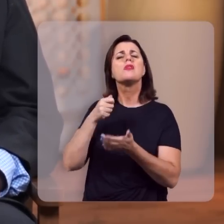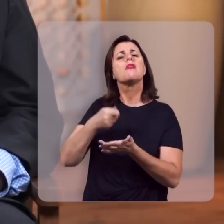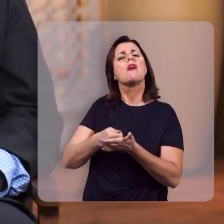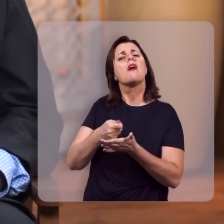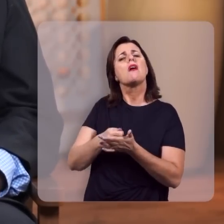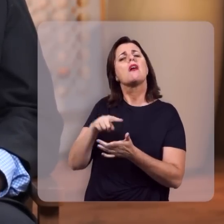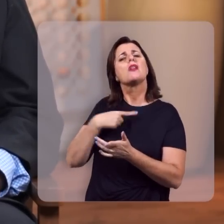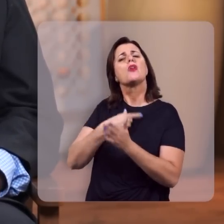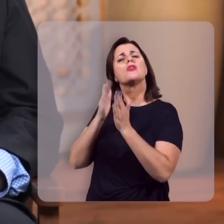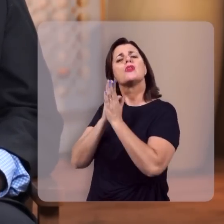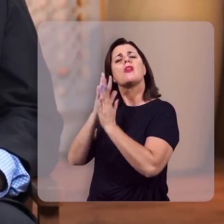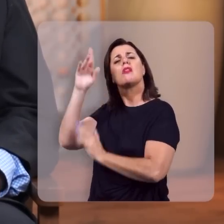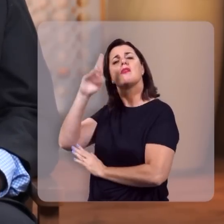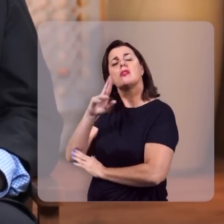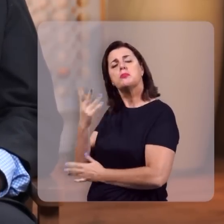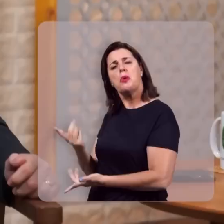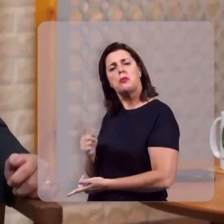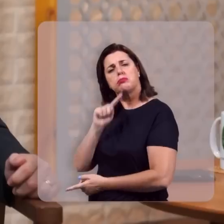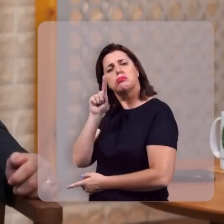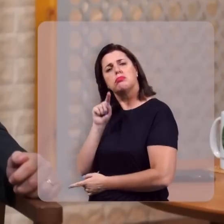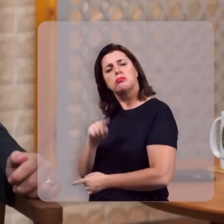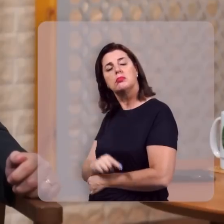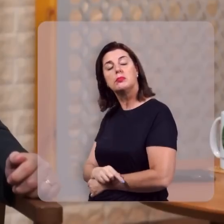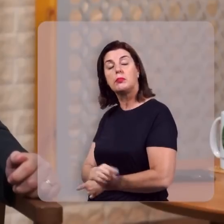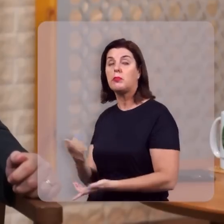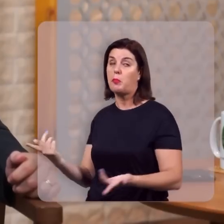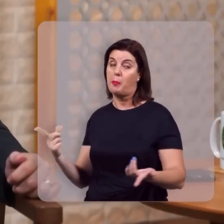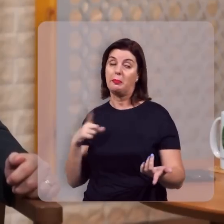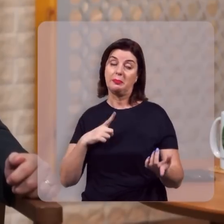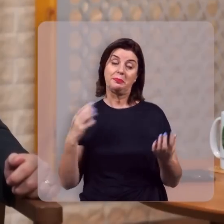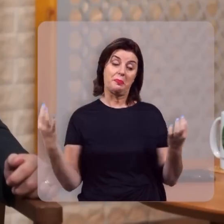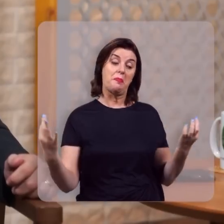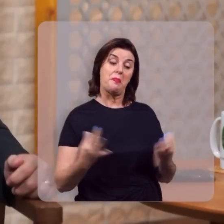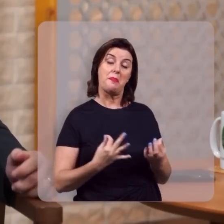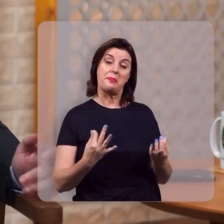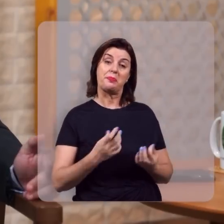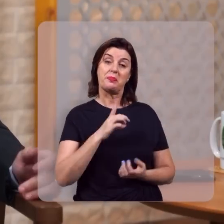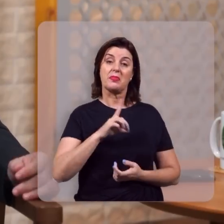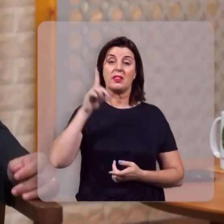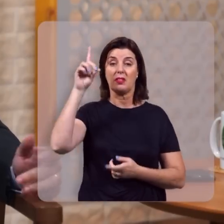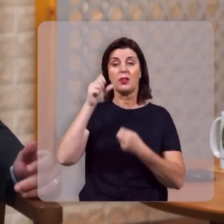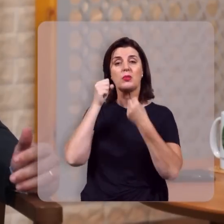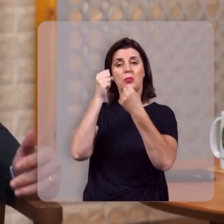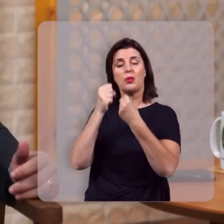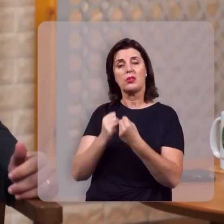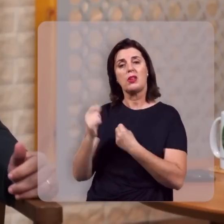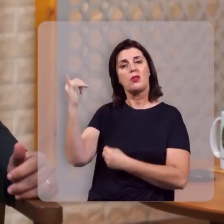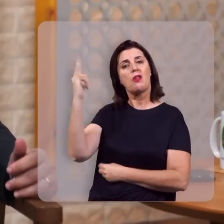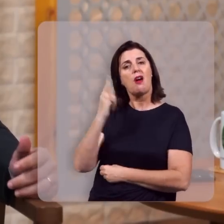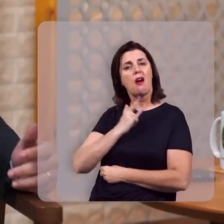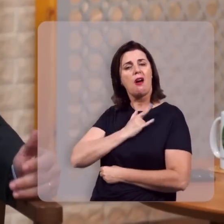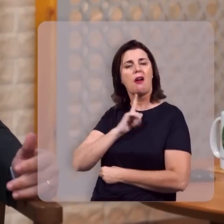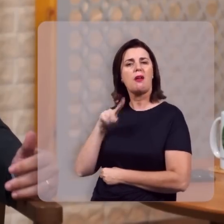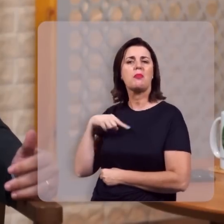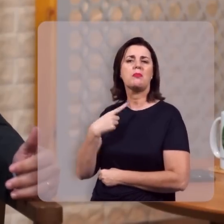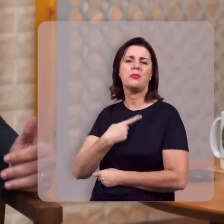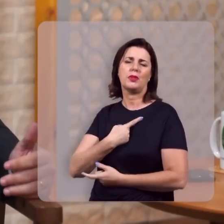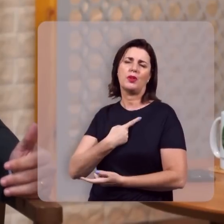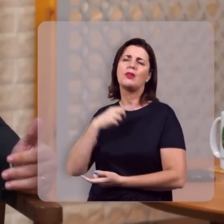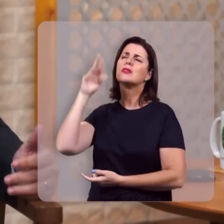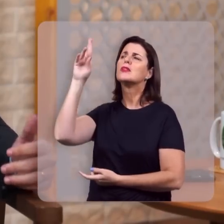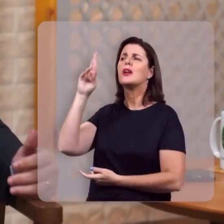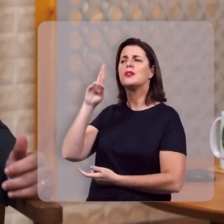garante que a nossa oração vai ser ouvida, Reverendo Rodrigo? Nós temos essa certeza de que o Deus poderoso que nos ama é aquele